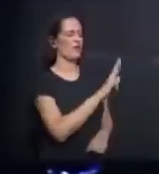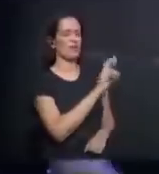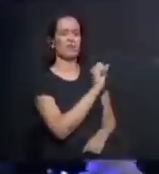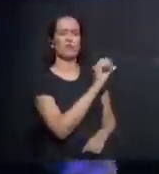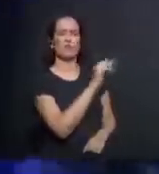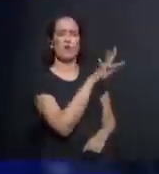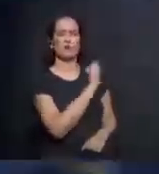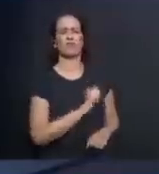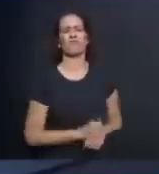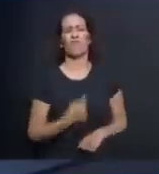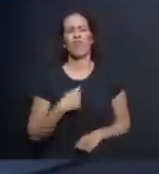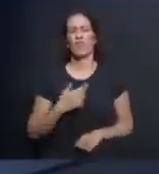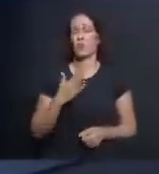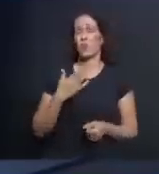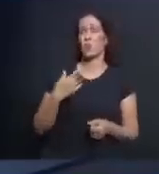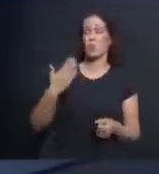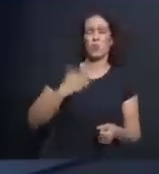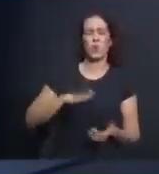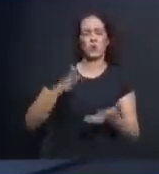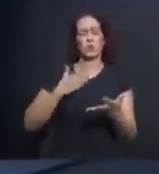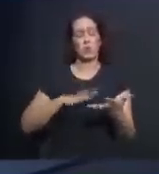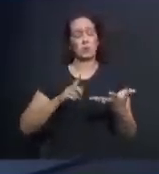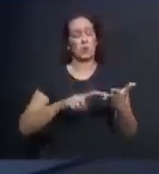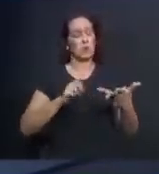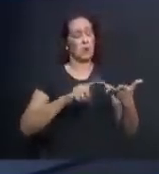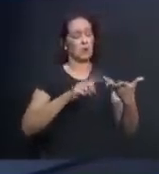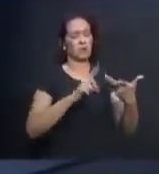perdendo. Ah, eu não gosto, você não sabe o que você está perdendo.